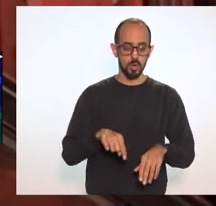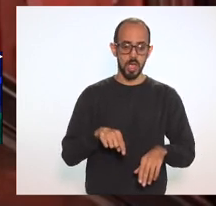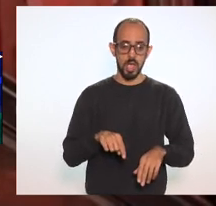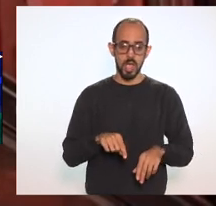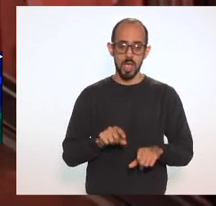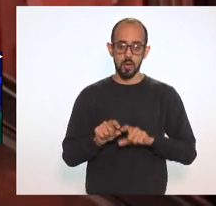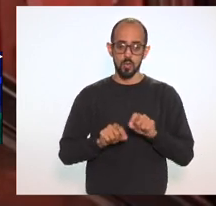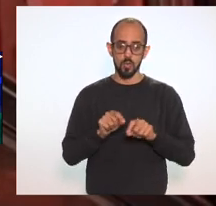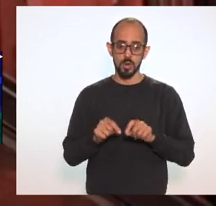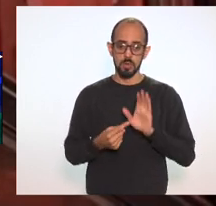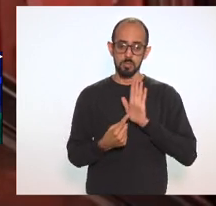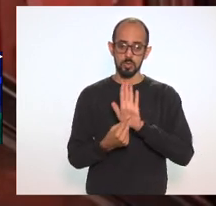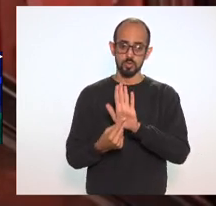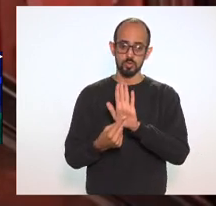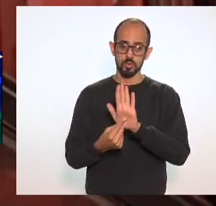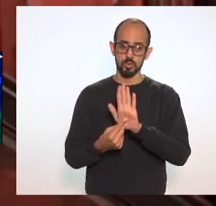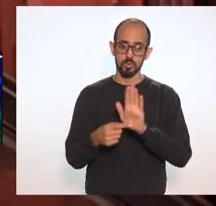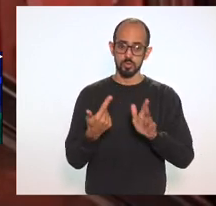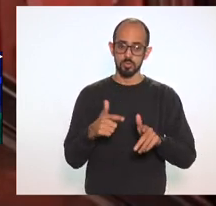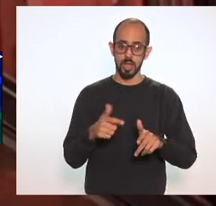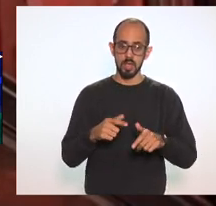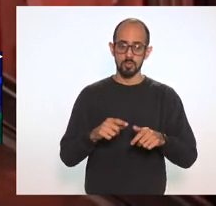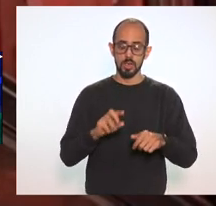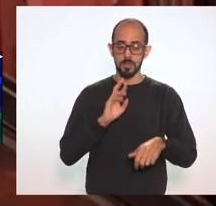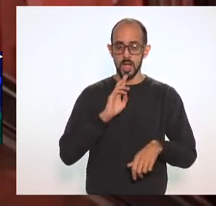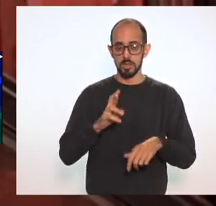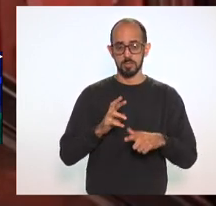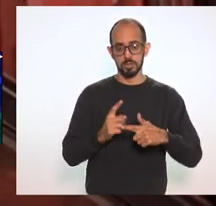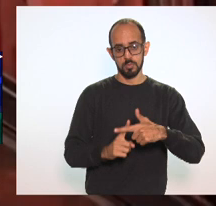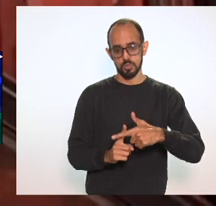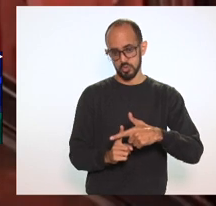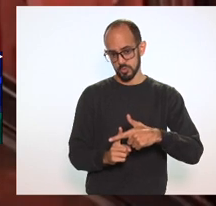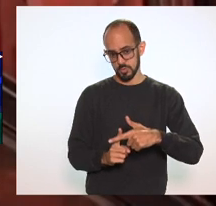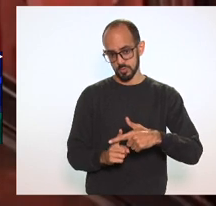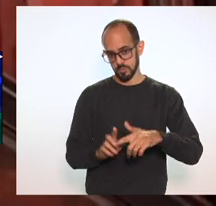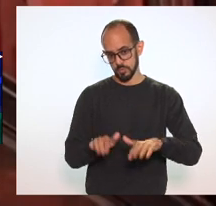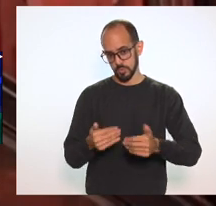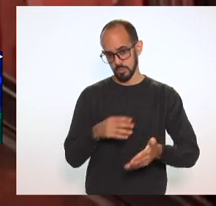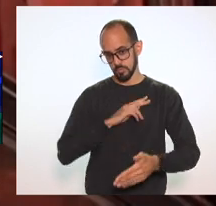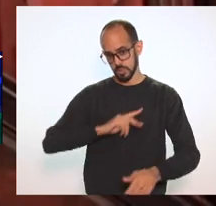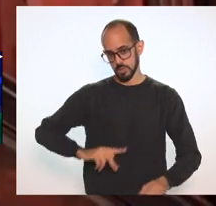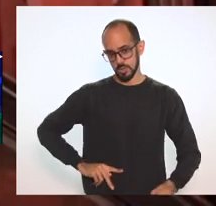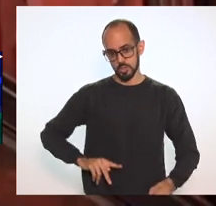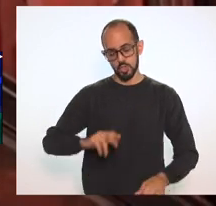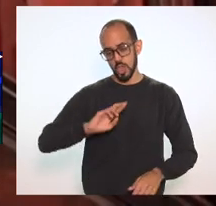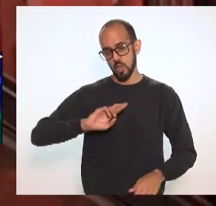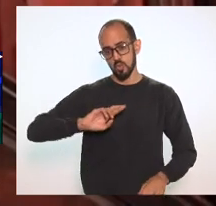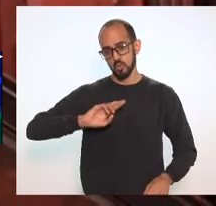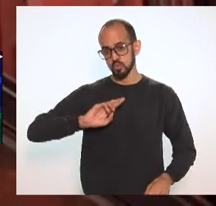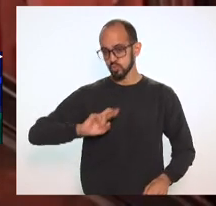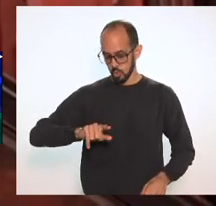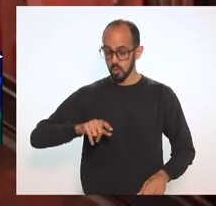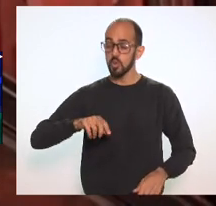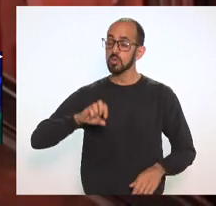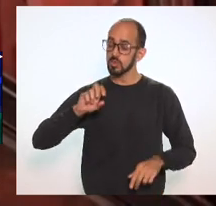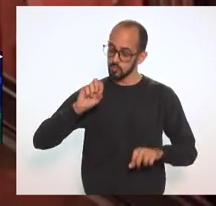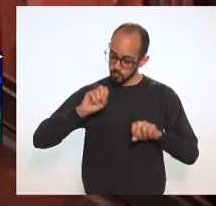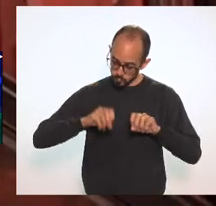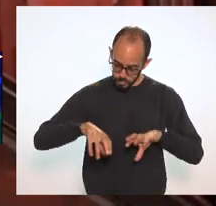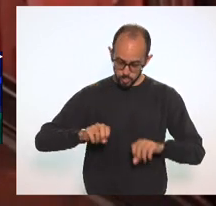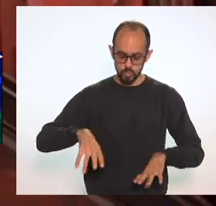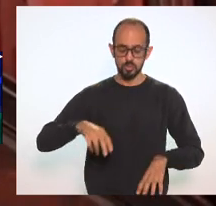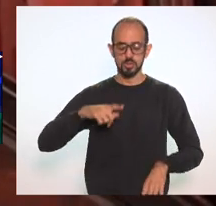que não houve resultados positivos o seu presidente ou não sou o negacionismo o vírus existe